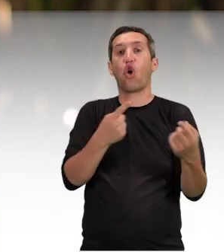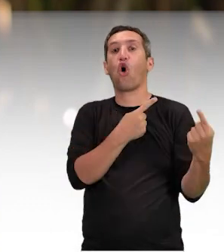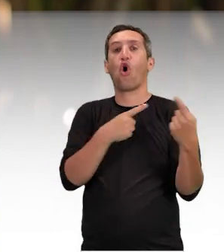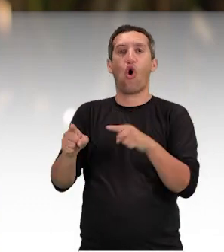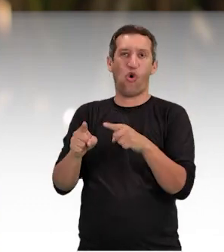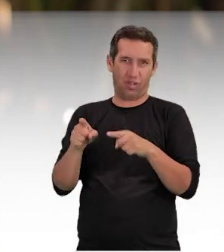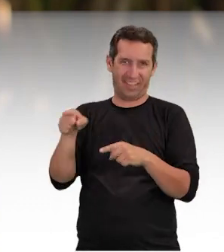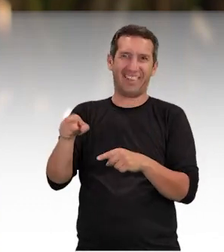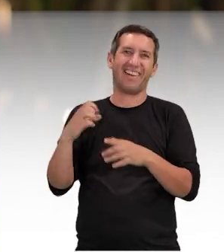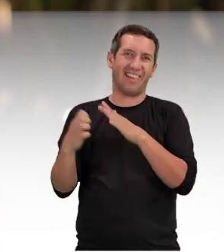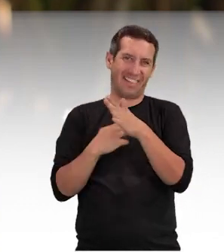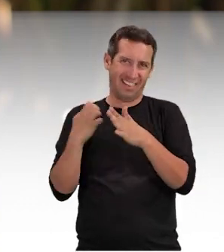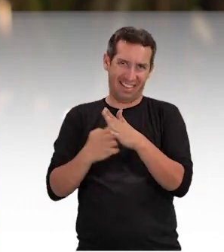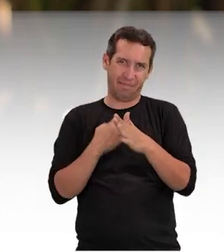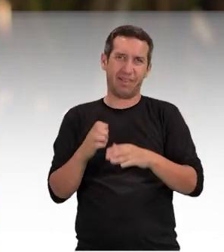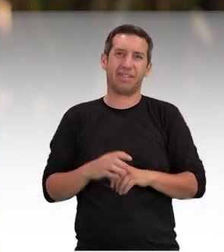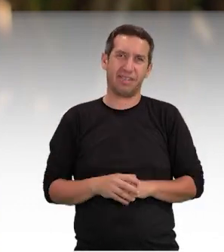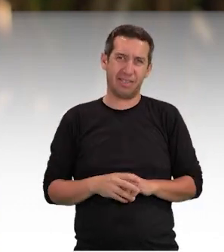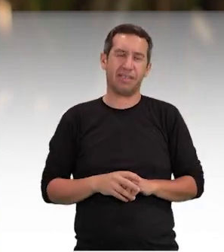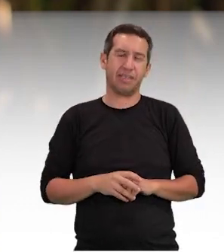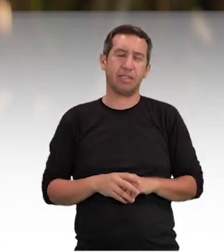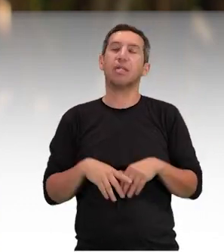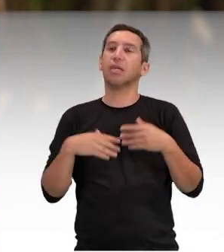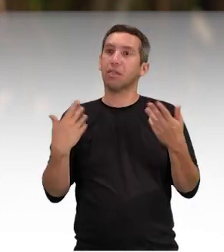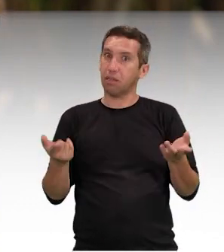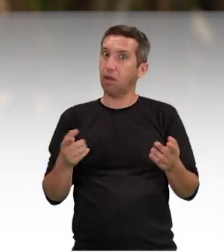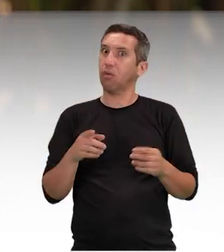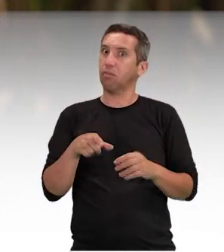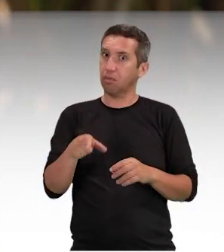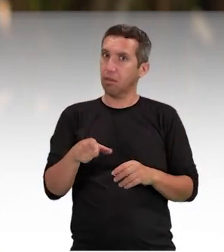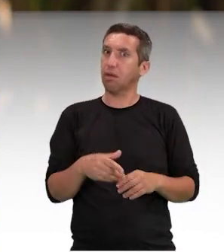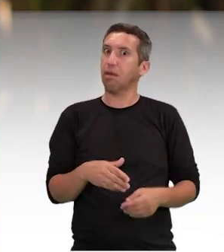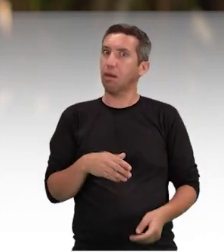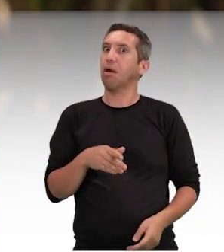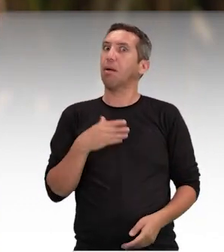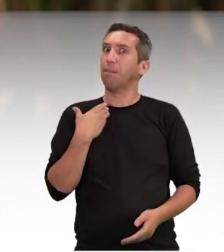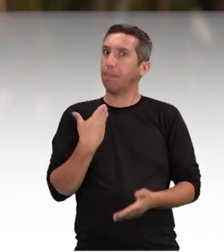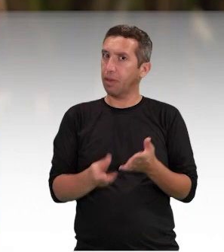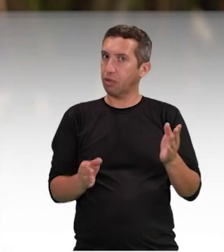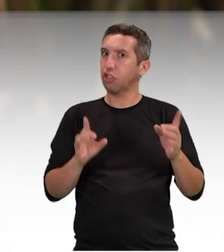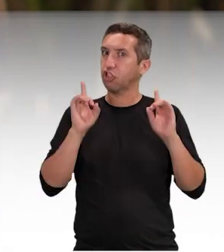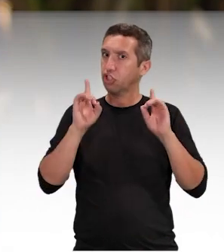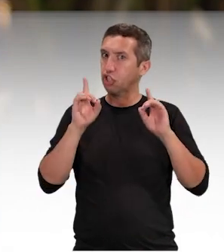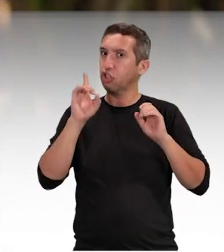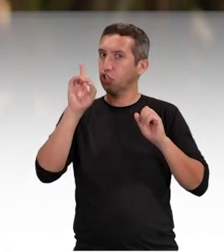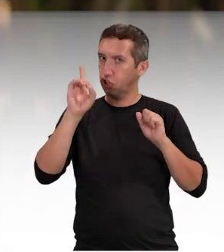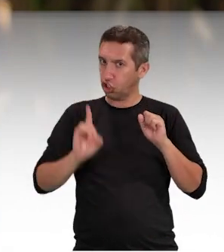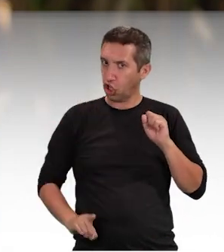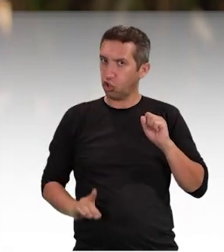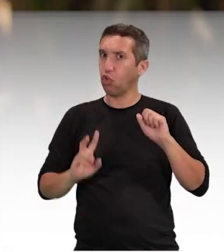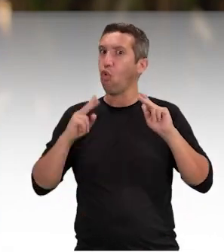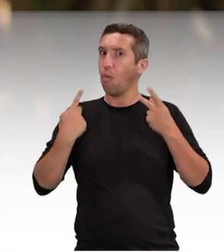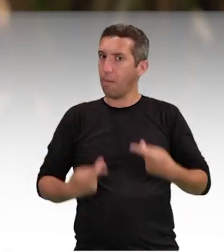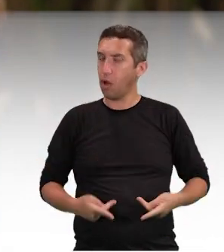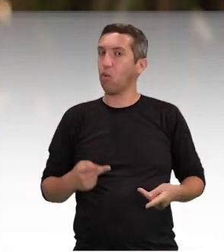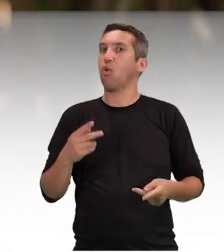aqui uma violação de direitos humanos extremamente grave, inclusive com possibilidade